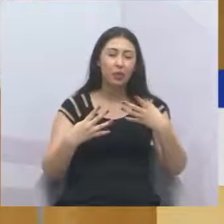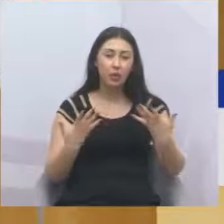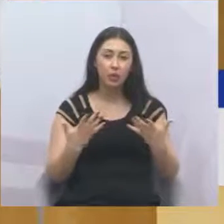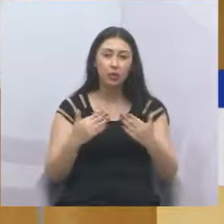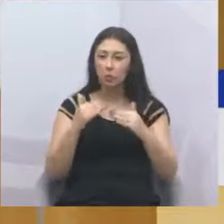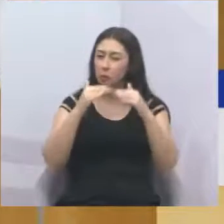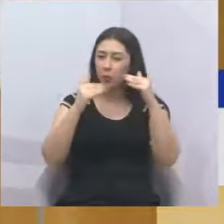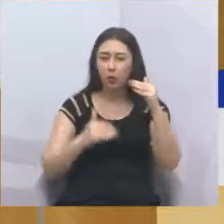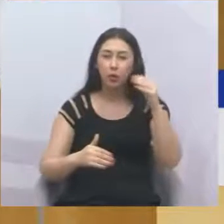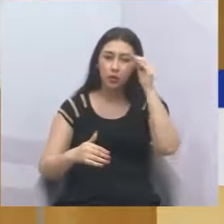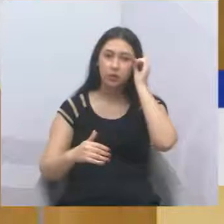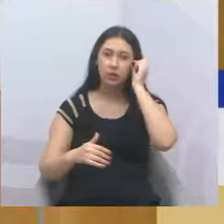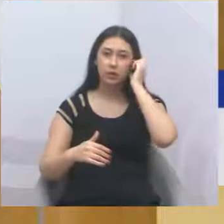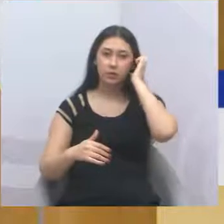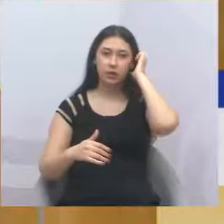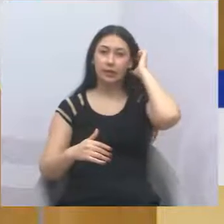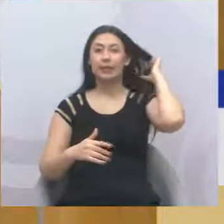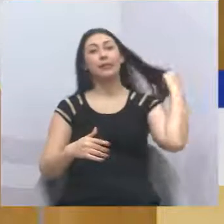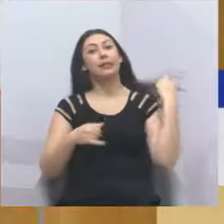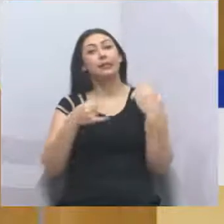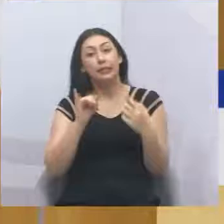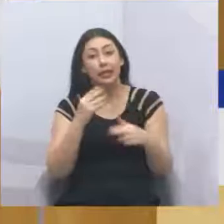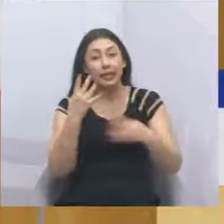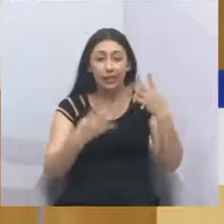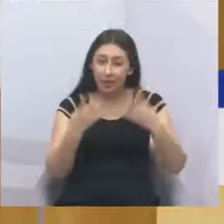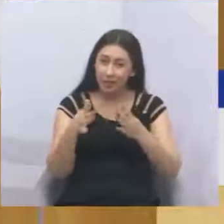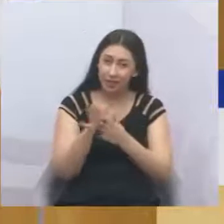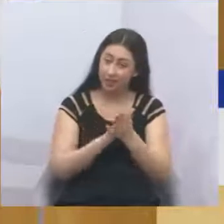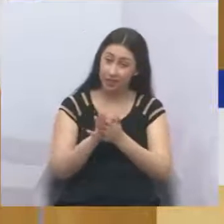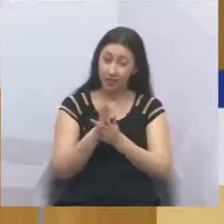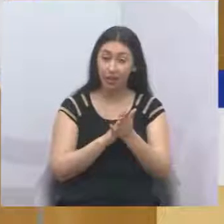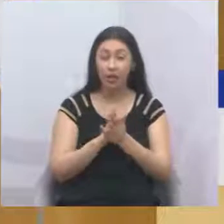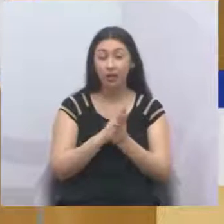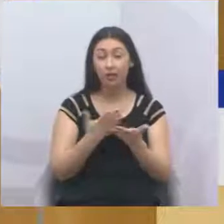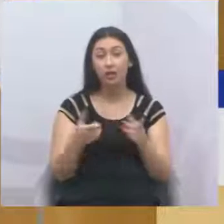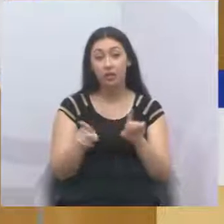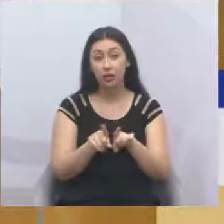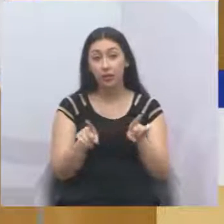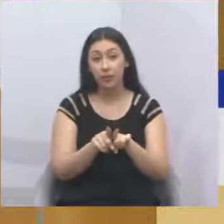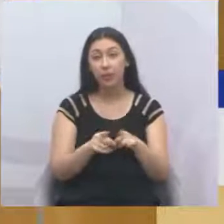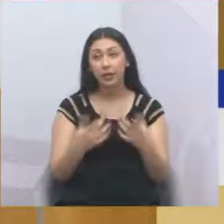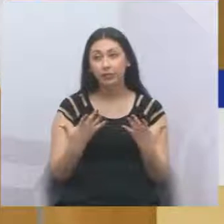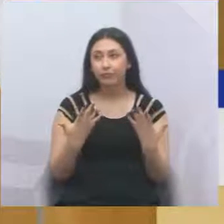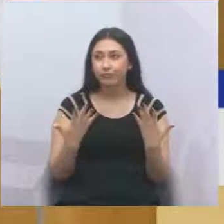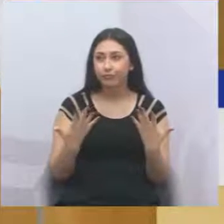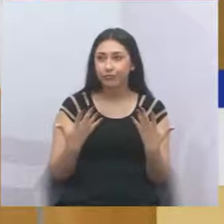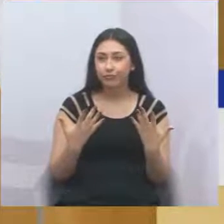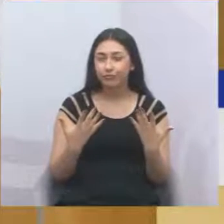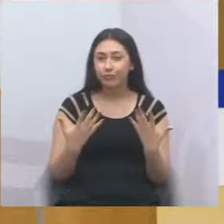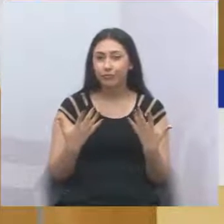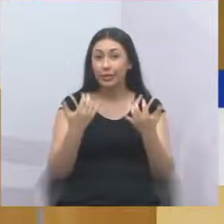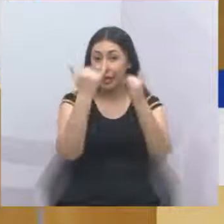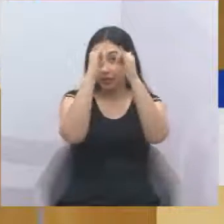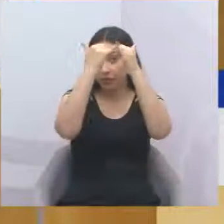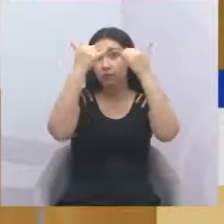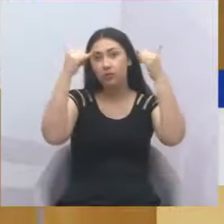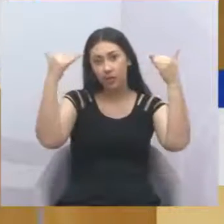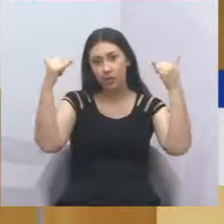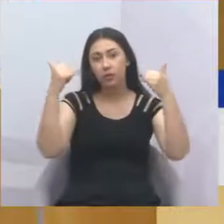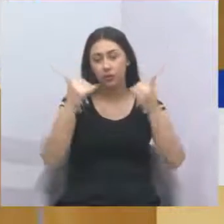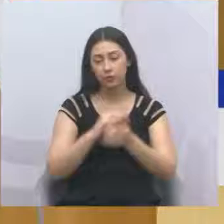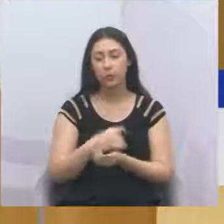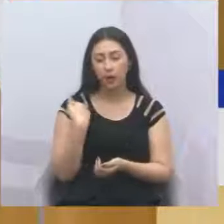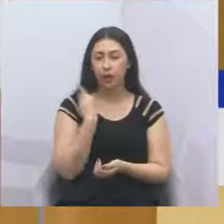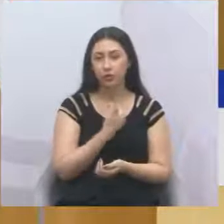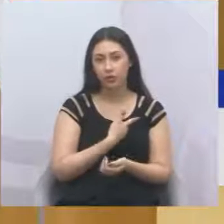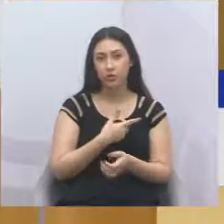as calçadas, se ela não vai destruir o seu patrimônio e também não atingir a rede elétrica. É assim